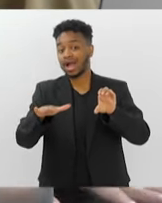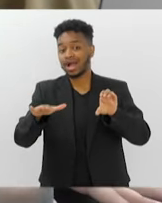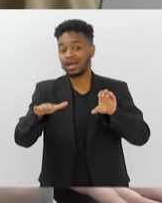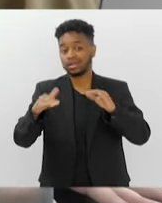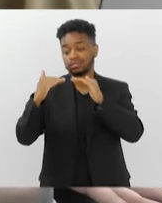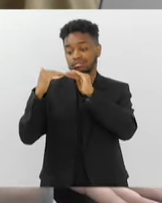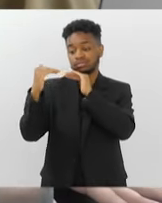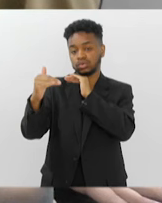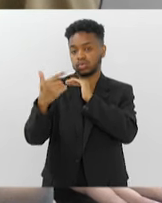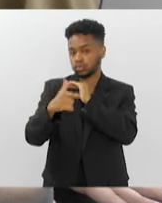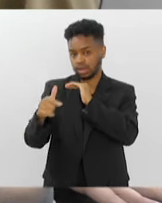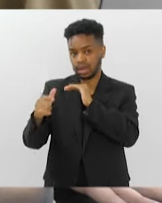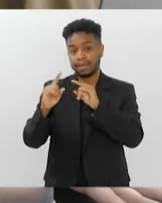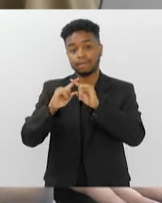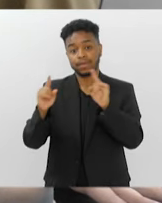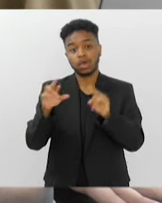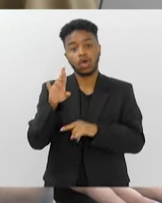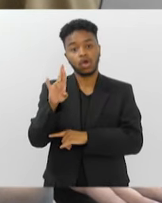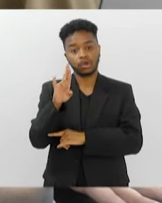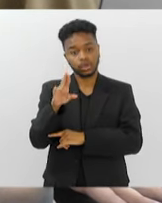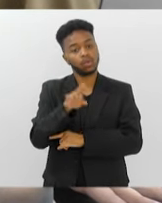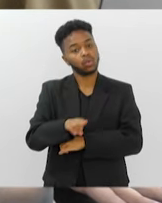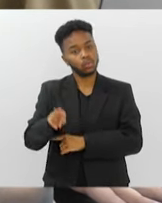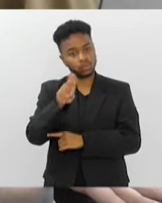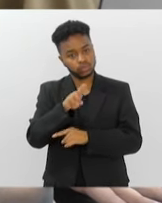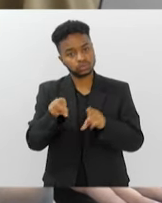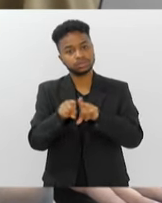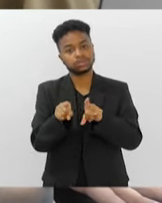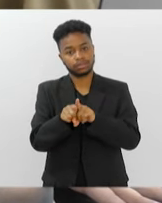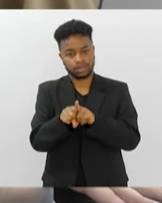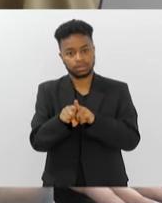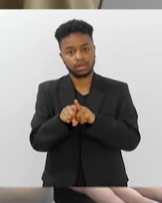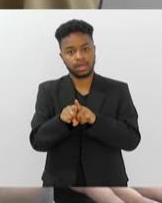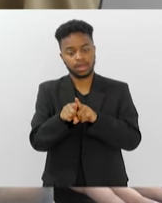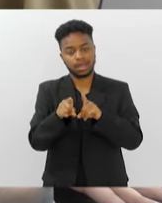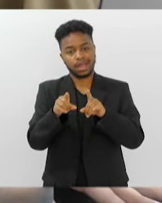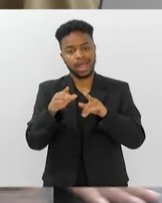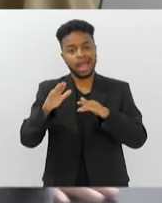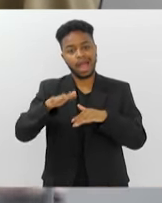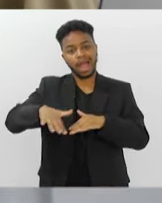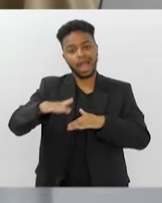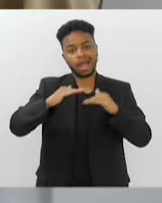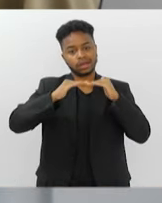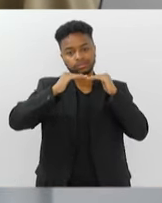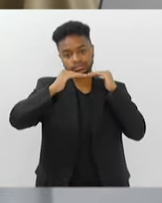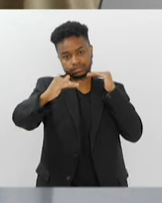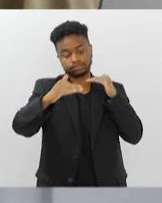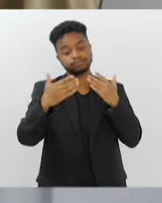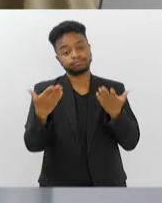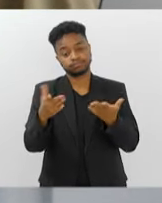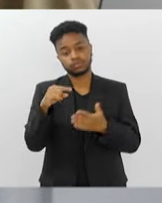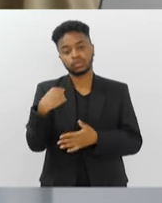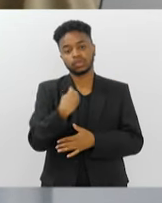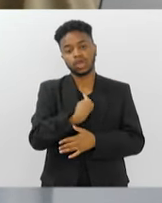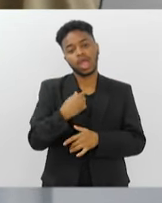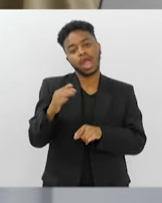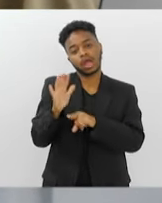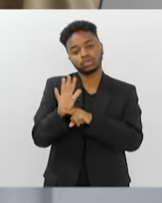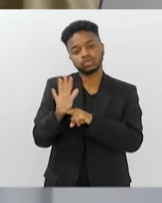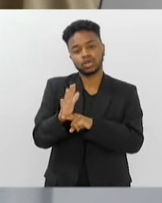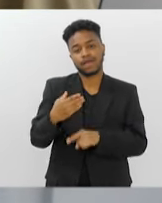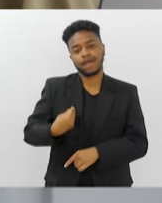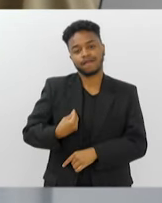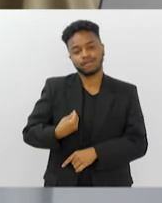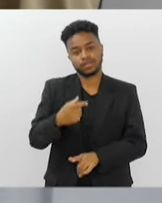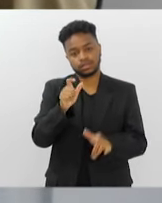que não é o caso do rocken Rio porque o rocken rio utiliza também algumas Arenas então nós facilitamos ainda mais a vida da